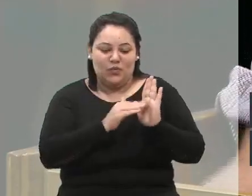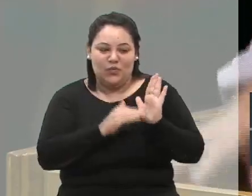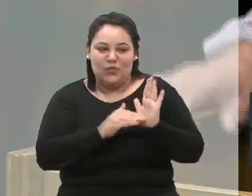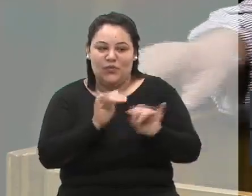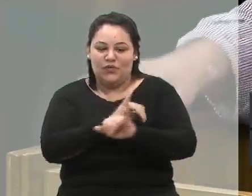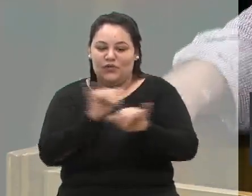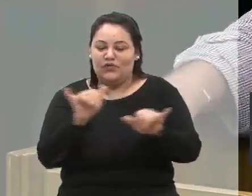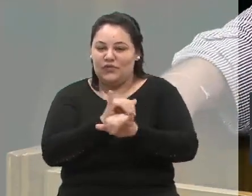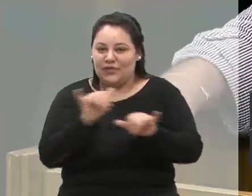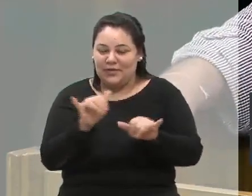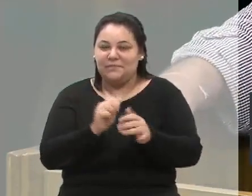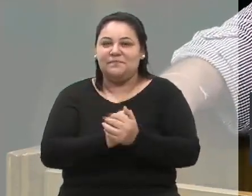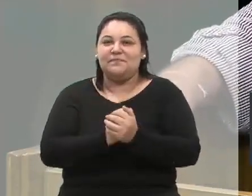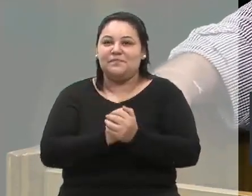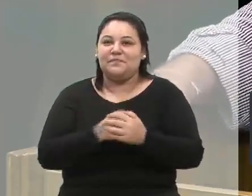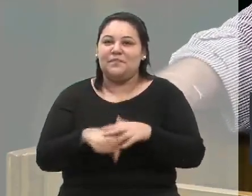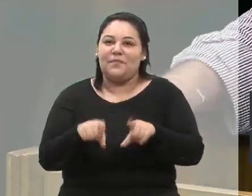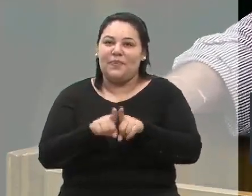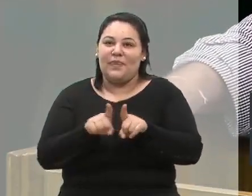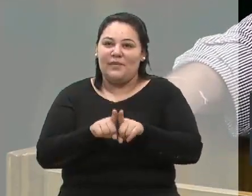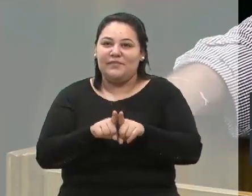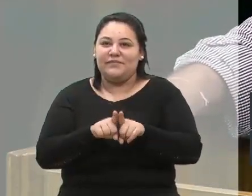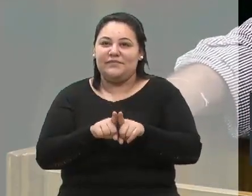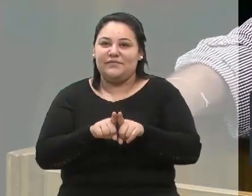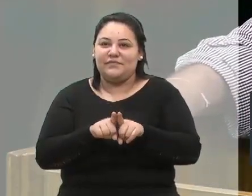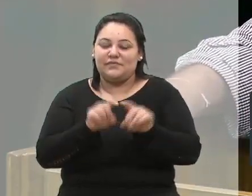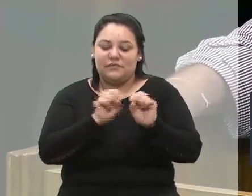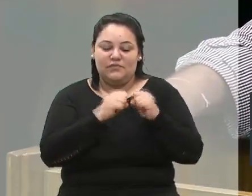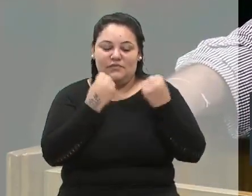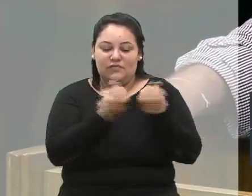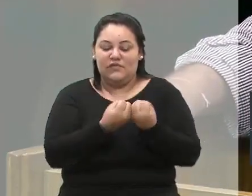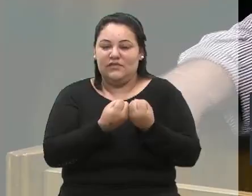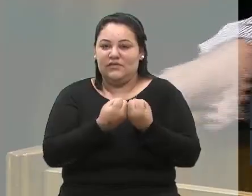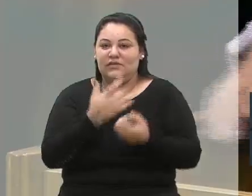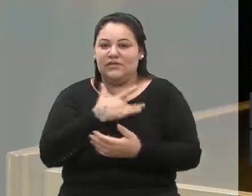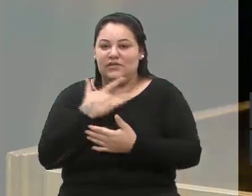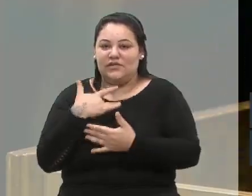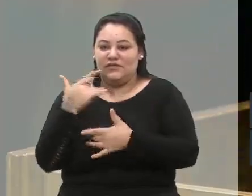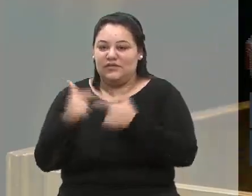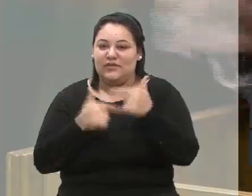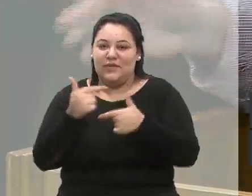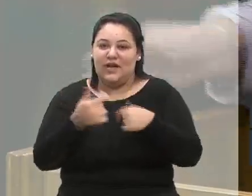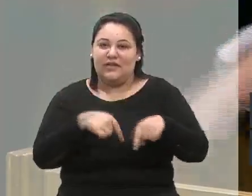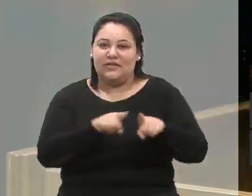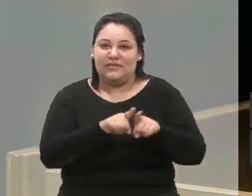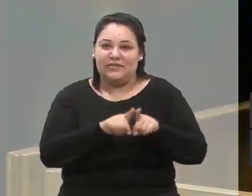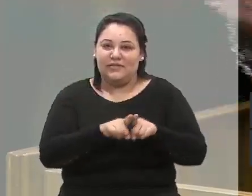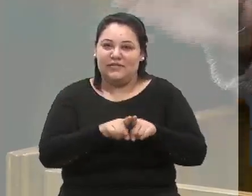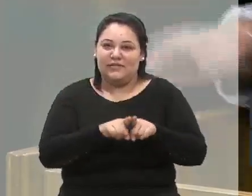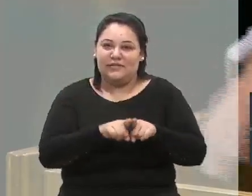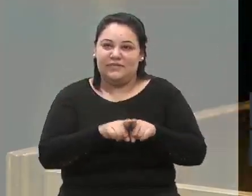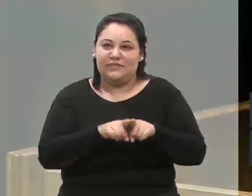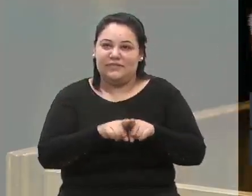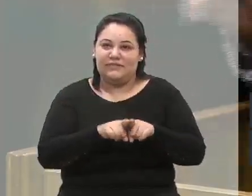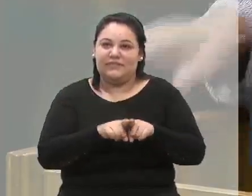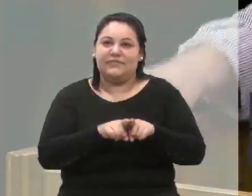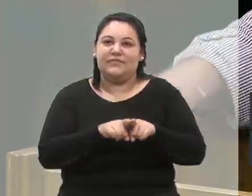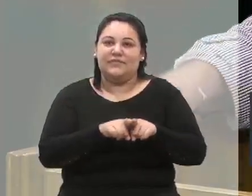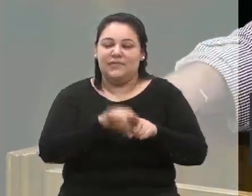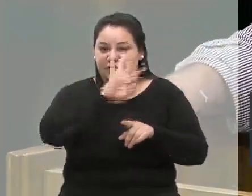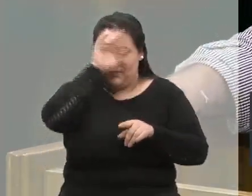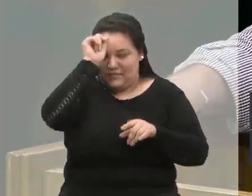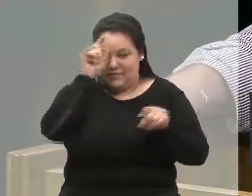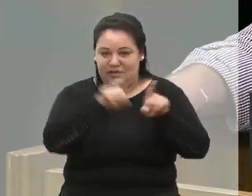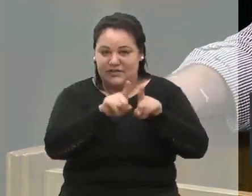em conjunto do Seminário da Saúde do Trabalhador, como CEST, Prefeitura e